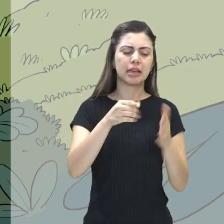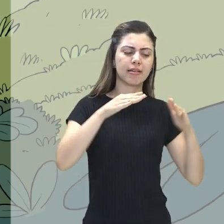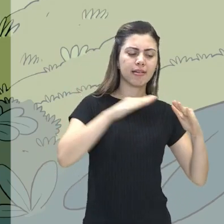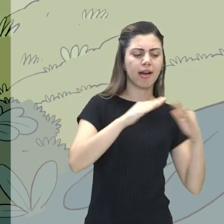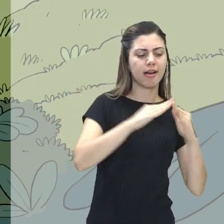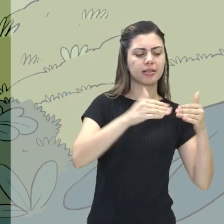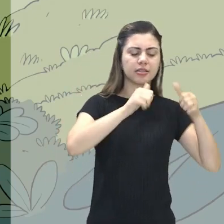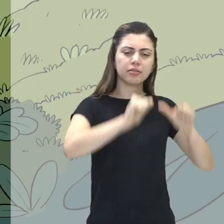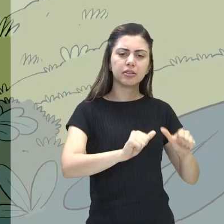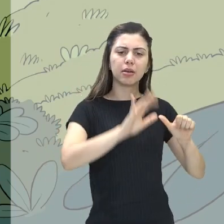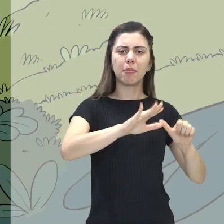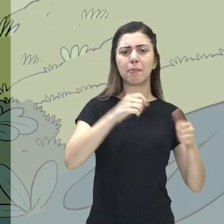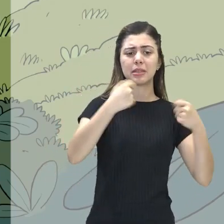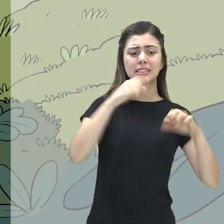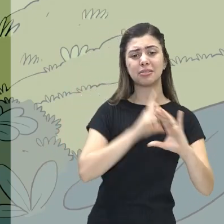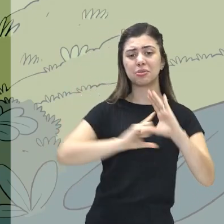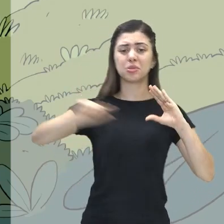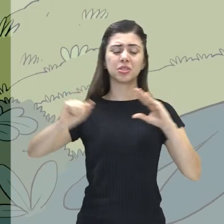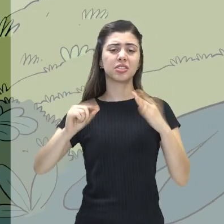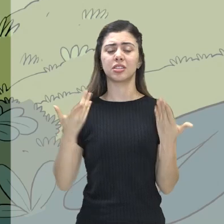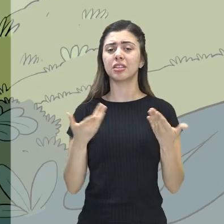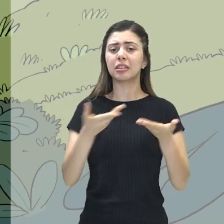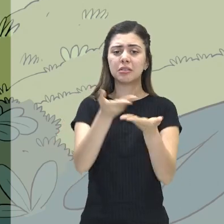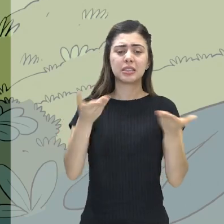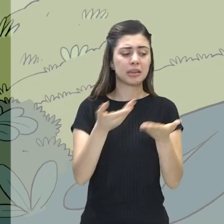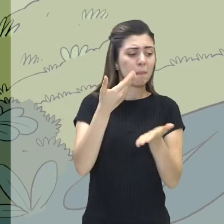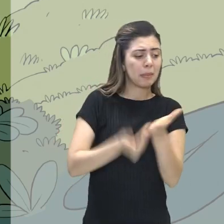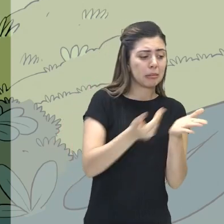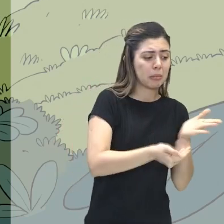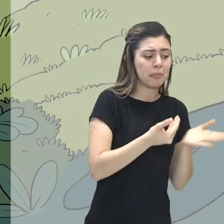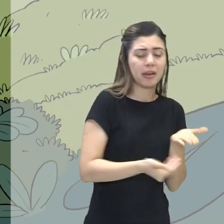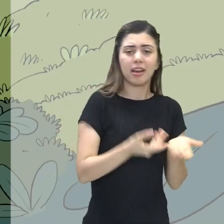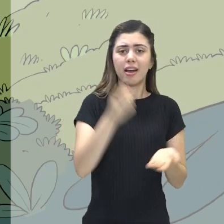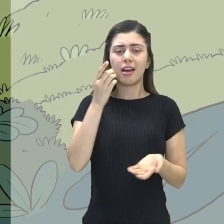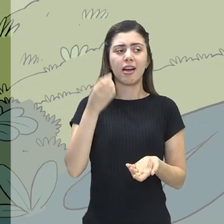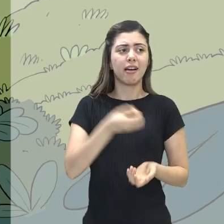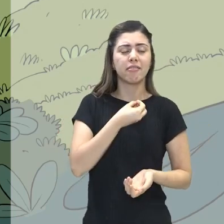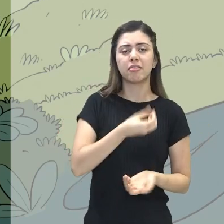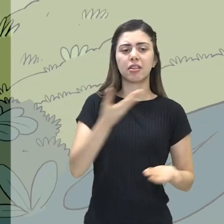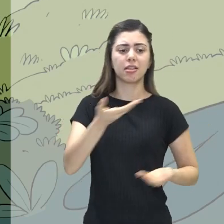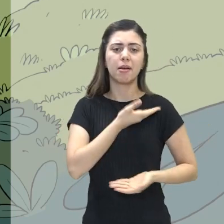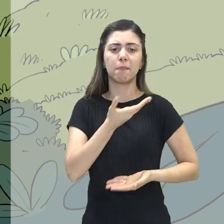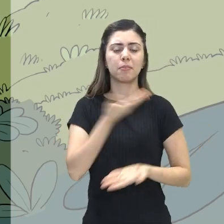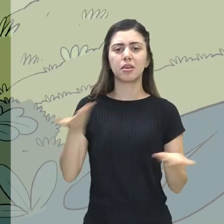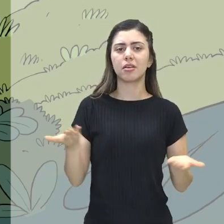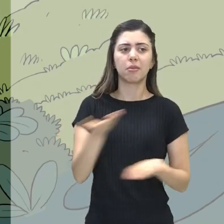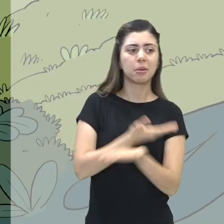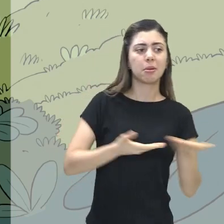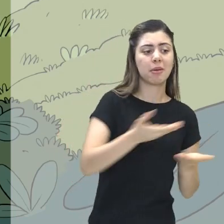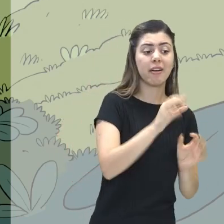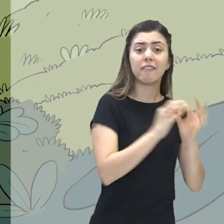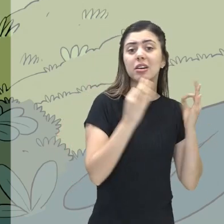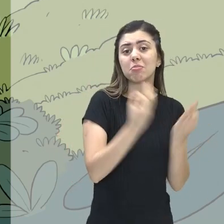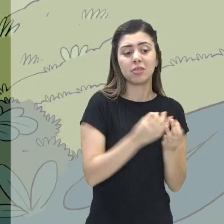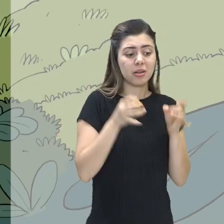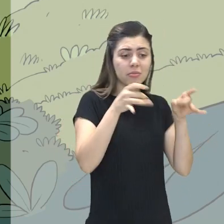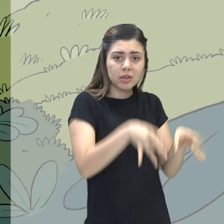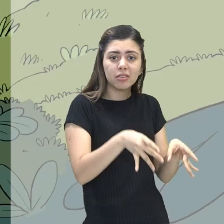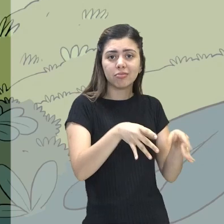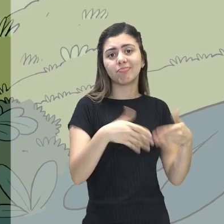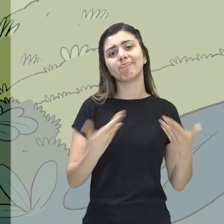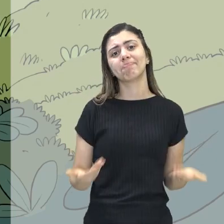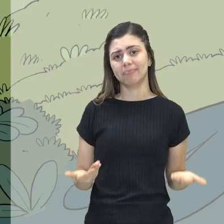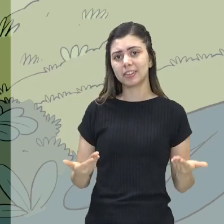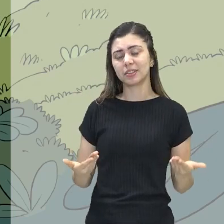própria vontade e perder todas as suas coisas? Rotina, amigos e até sua família? Pois